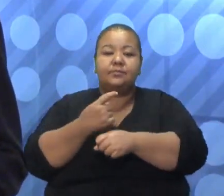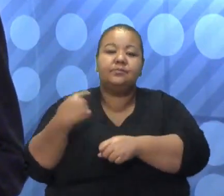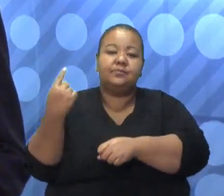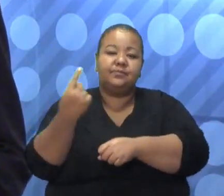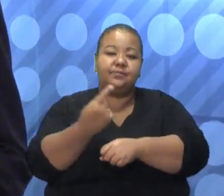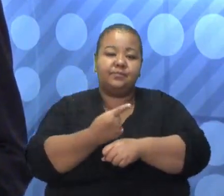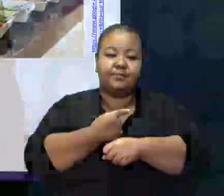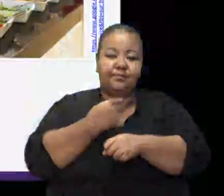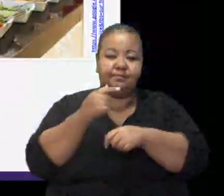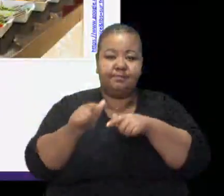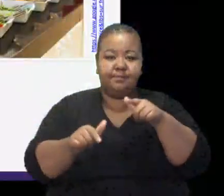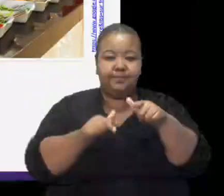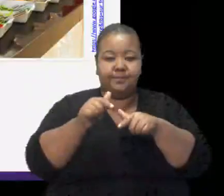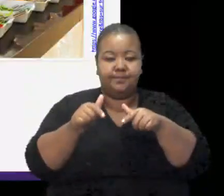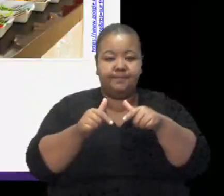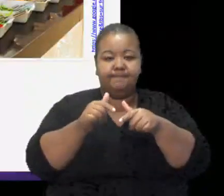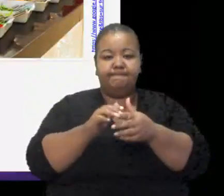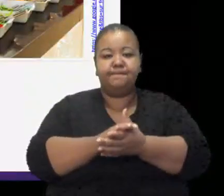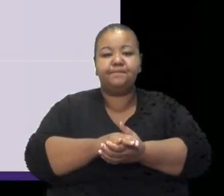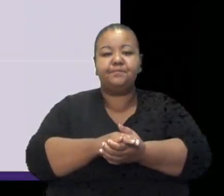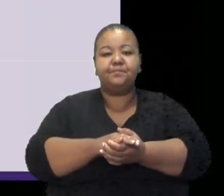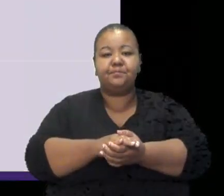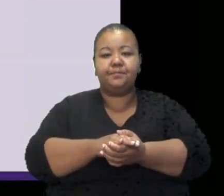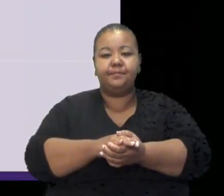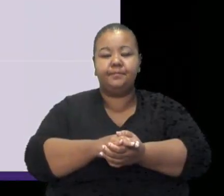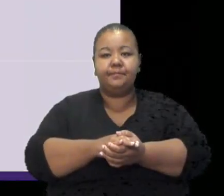vamos produzir.